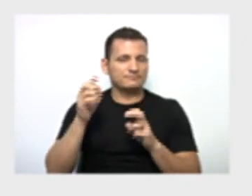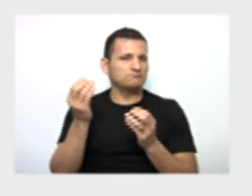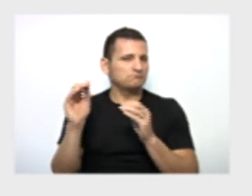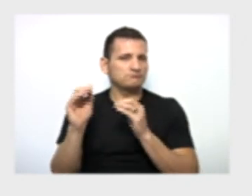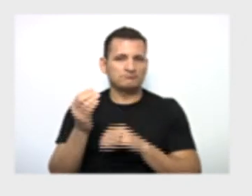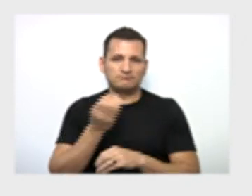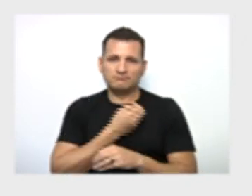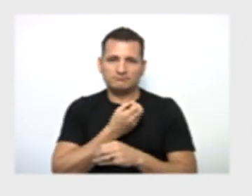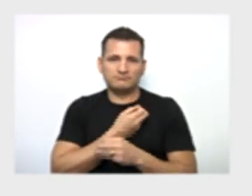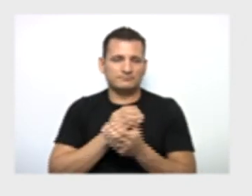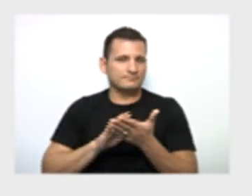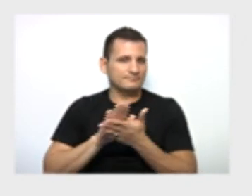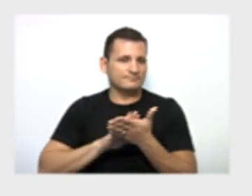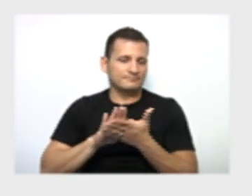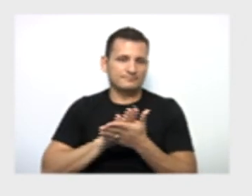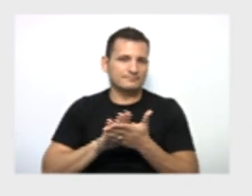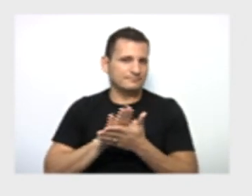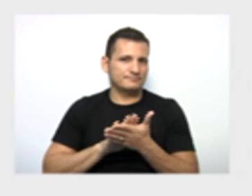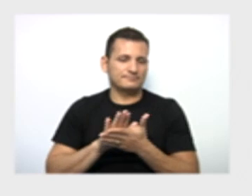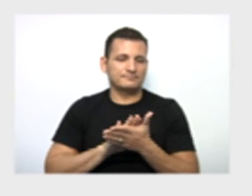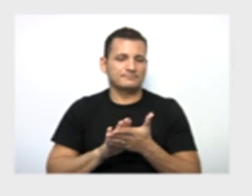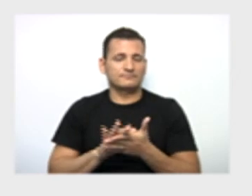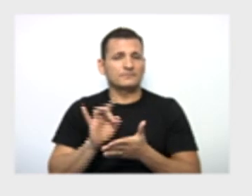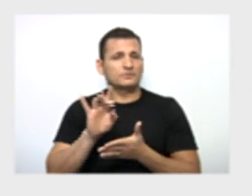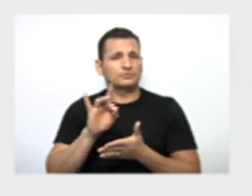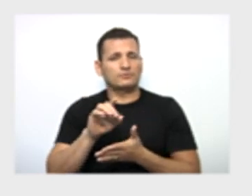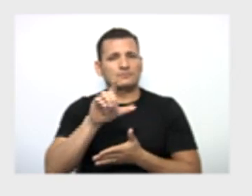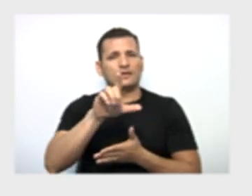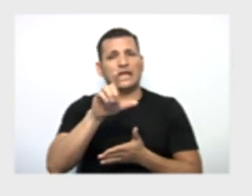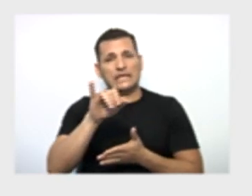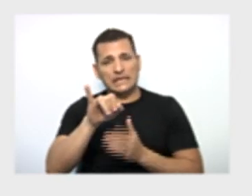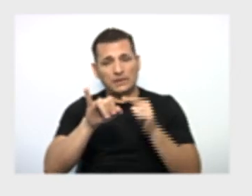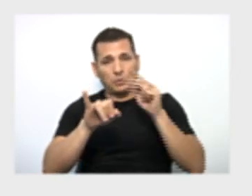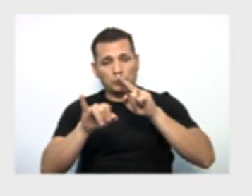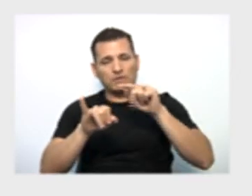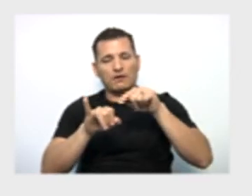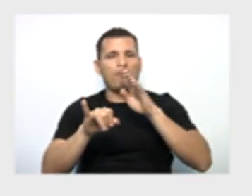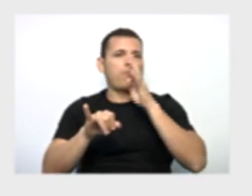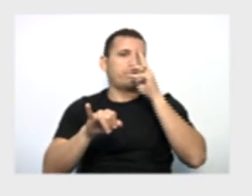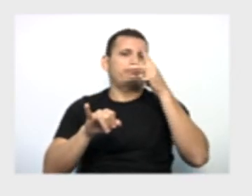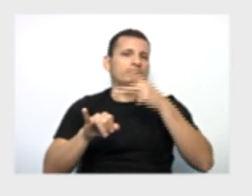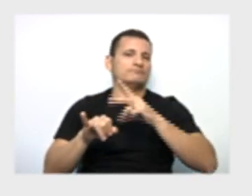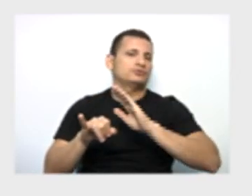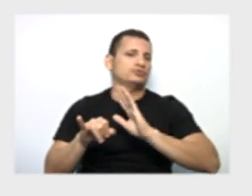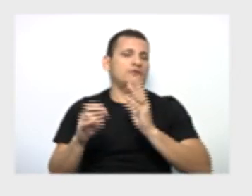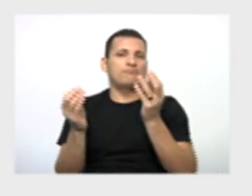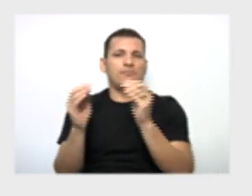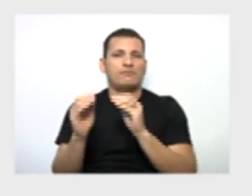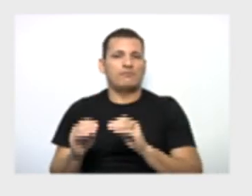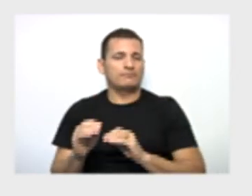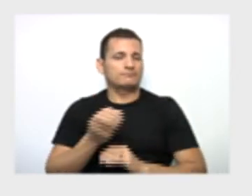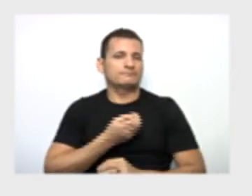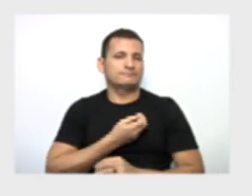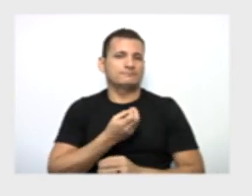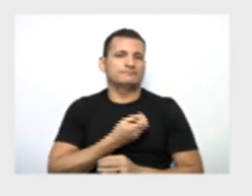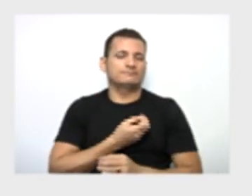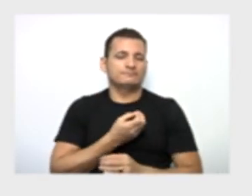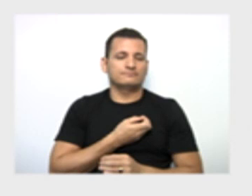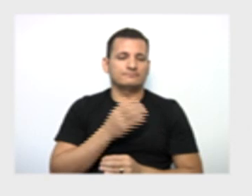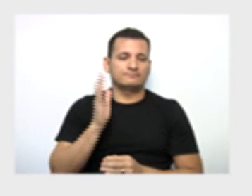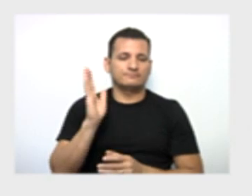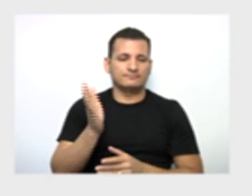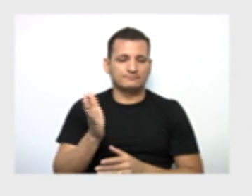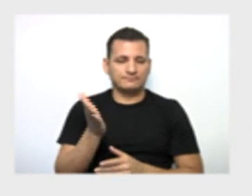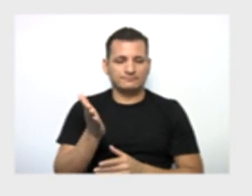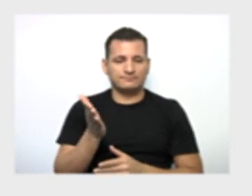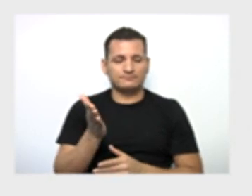nenhum, né? Só o fato de eu dizer que ele é uma lista ordenada, quando você coloca os itens, ele já